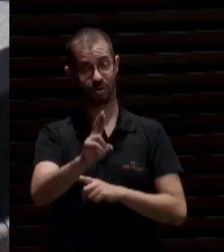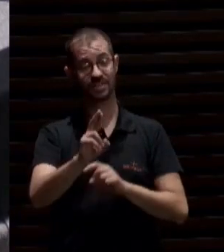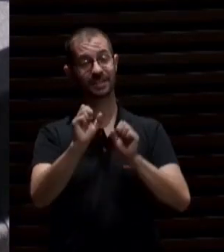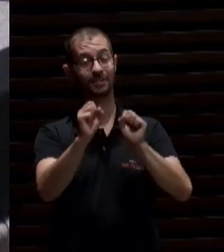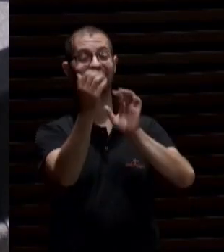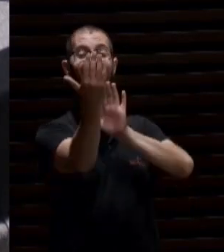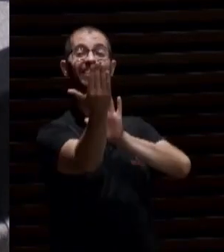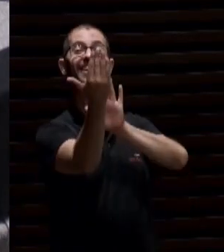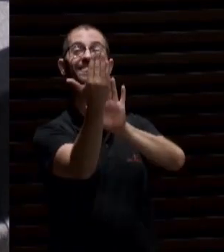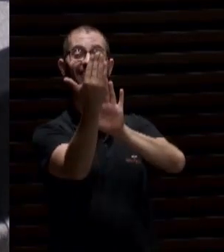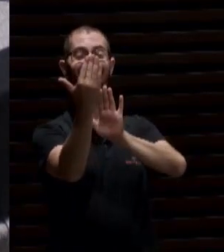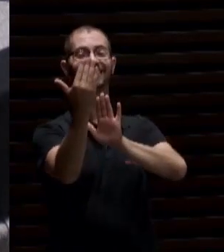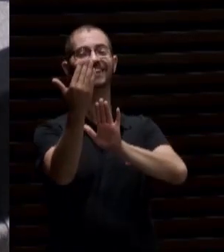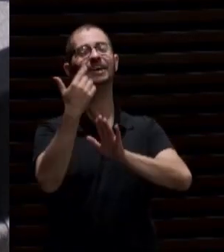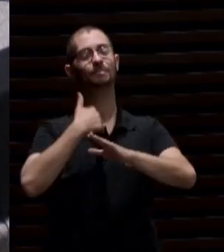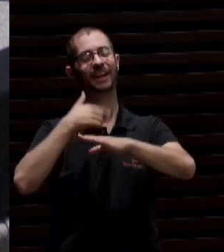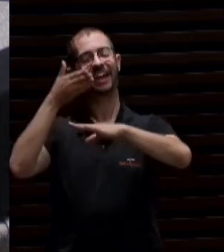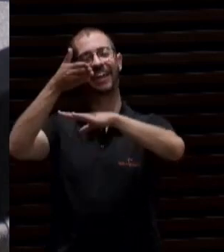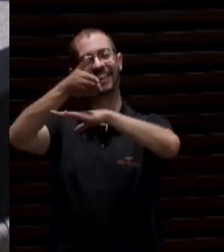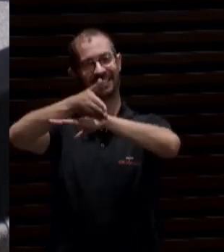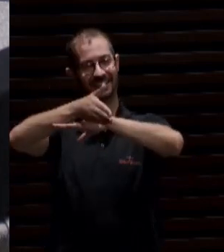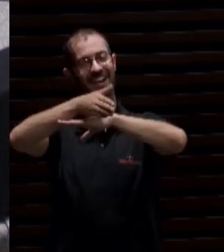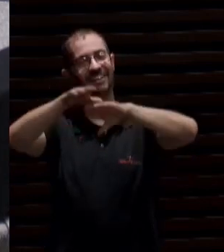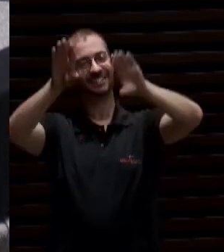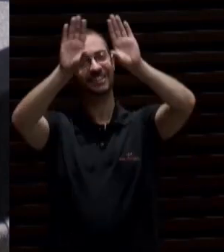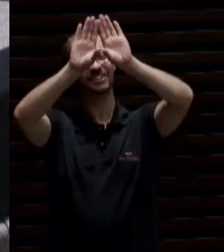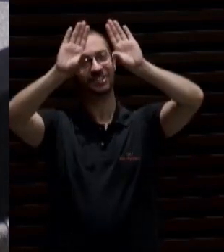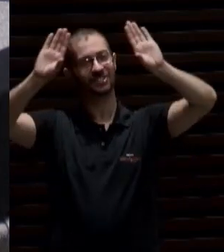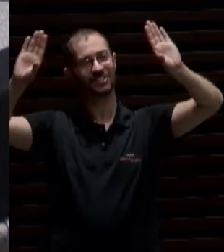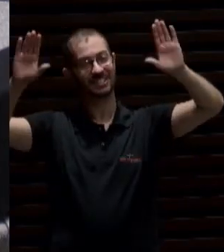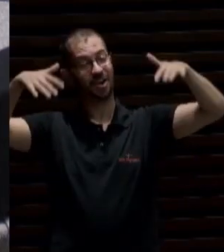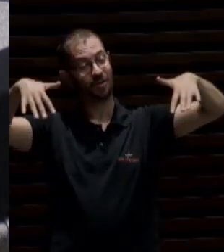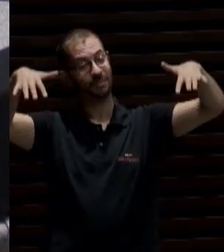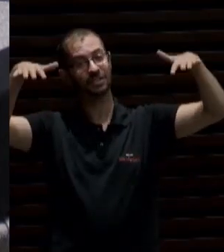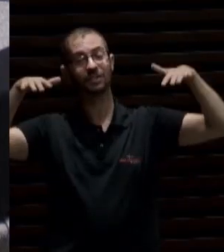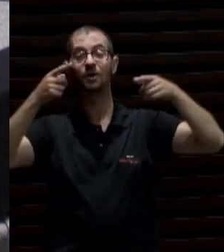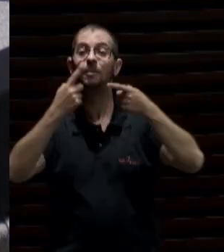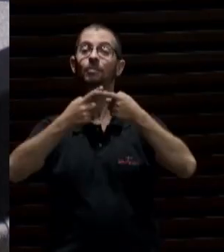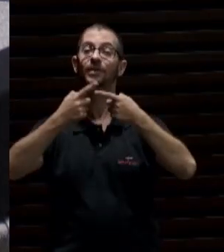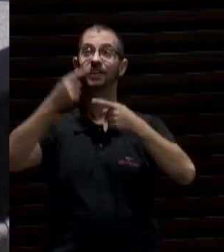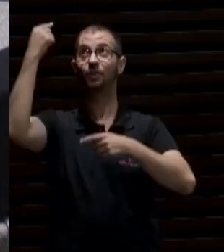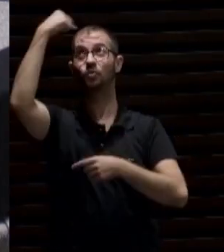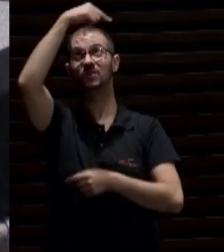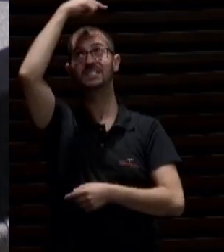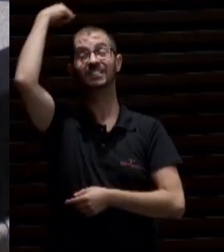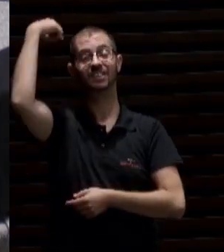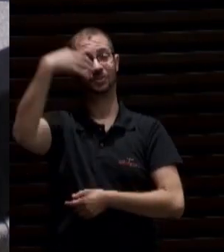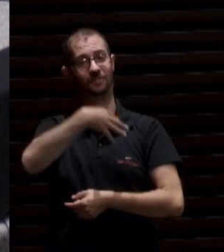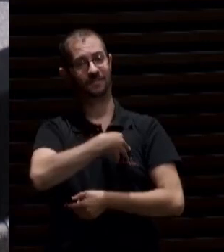que nós possamos adentrar as mansões celestiais depois que o Senhor nos buscar, é porque o Santo Filho de Deus morreu no nosso